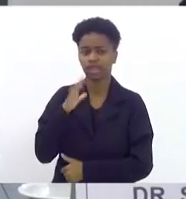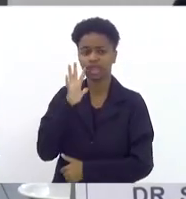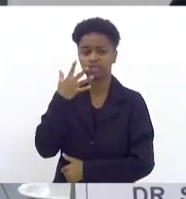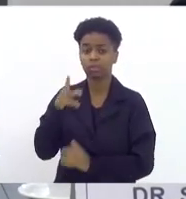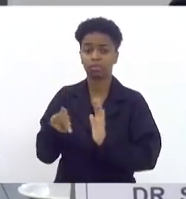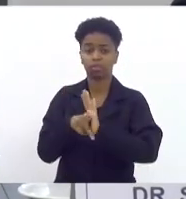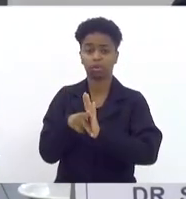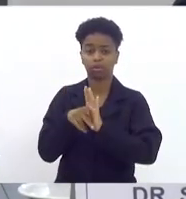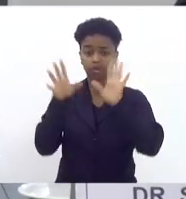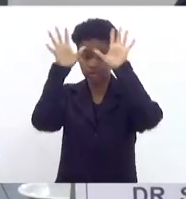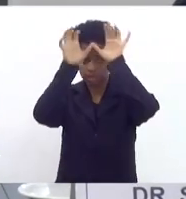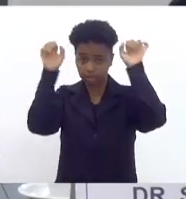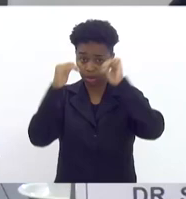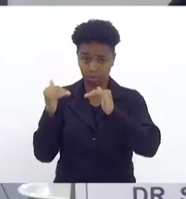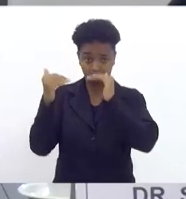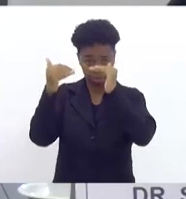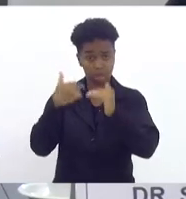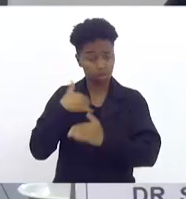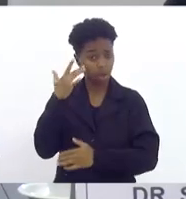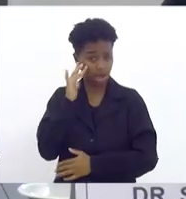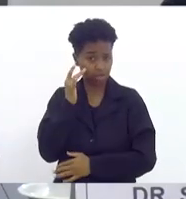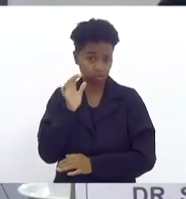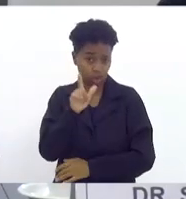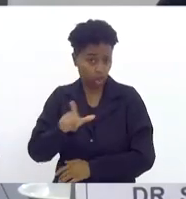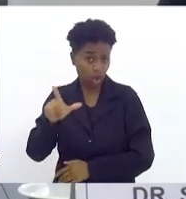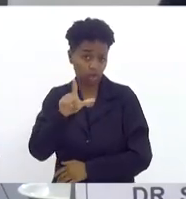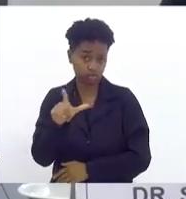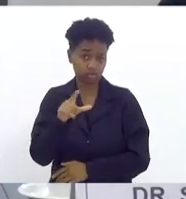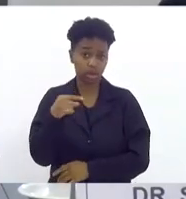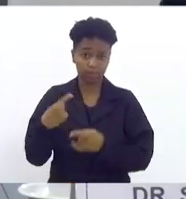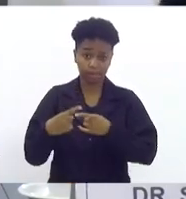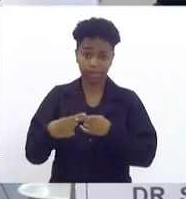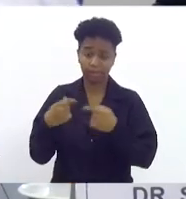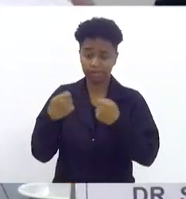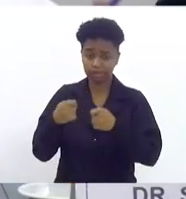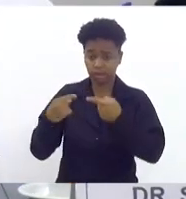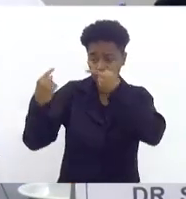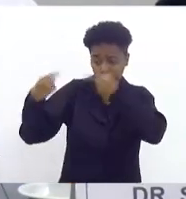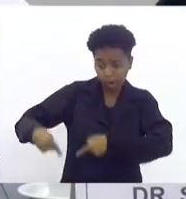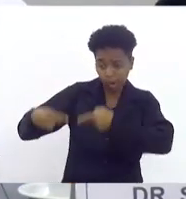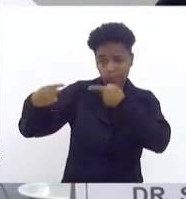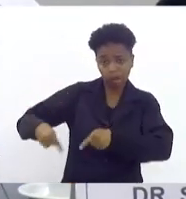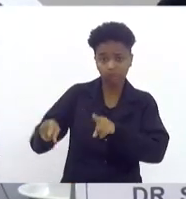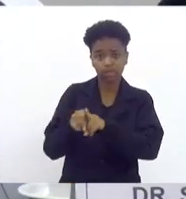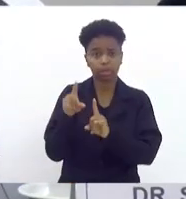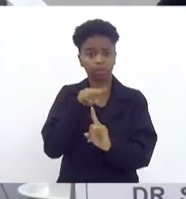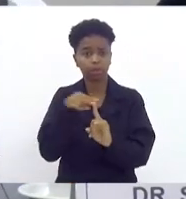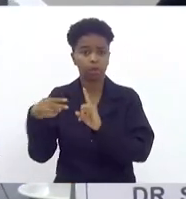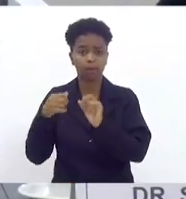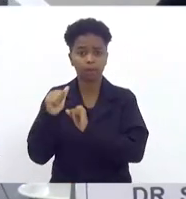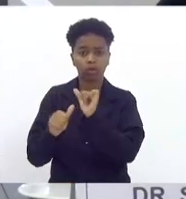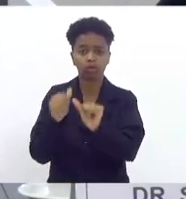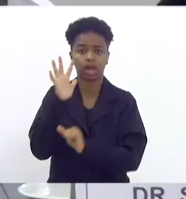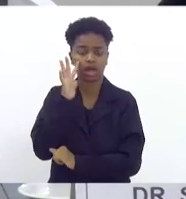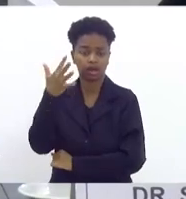superiores, que eu considero lógico. O parlamento tem que enfrentar decisões, até sob o ponto de vista de mudar essas decisões.